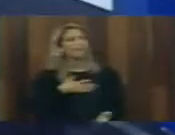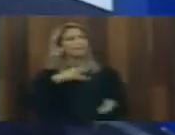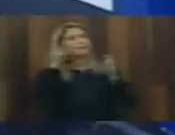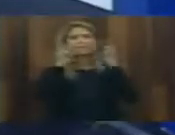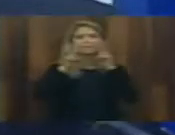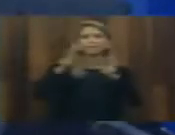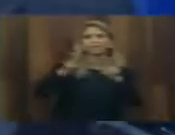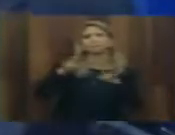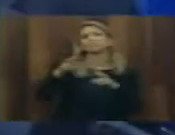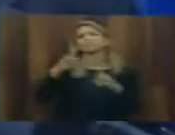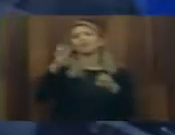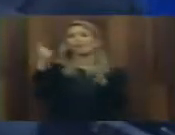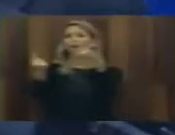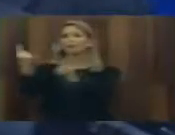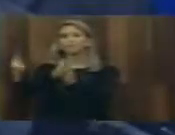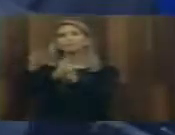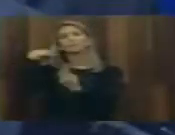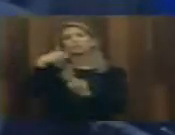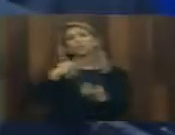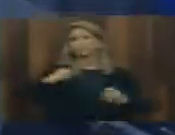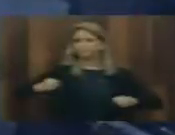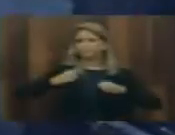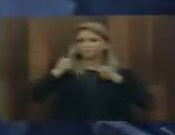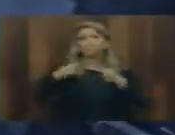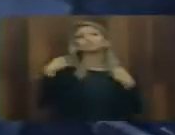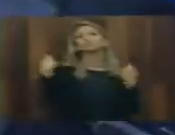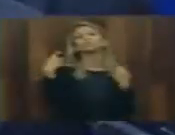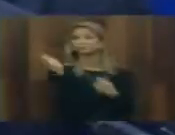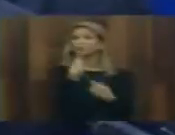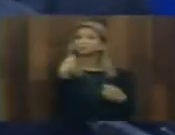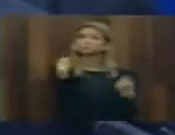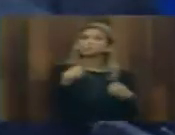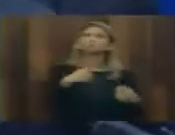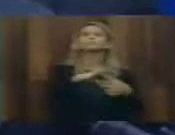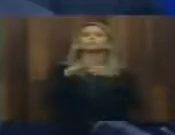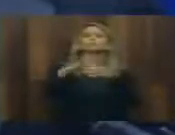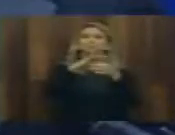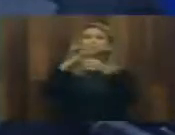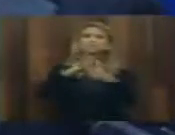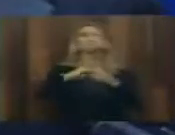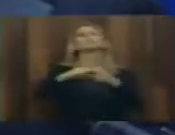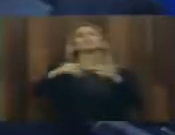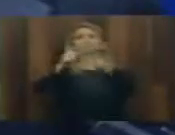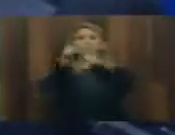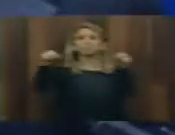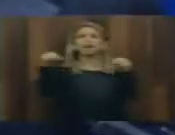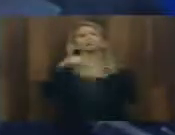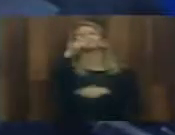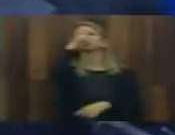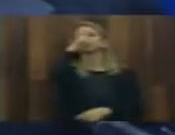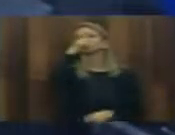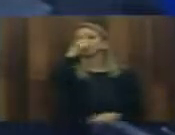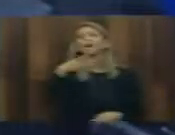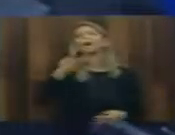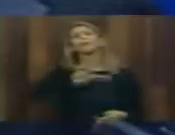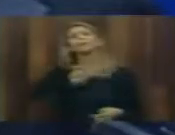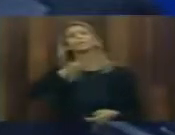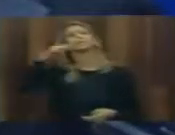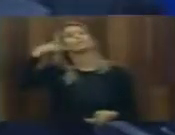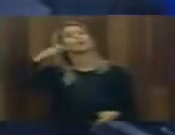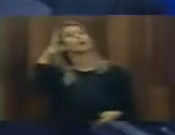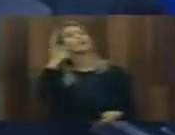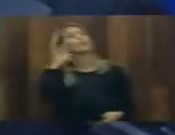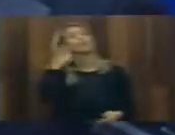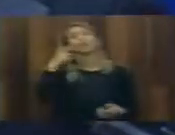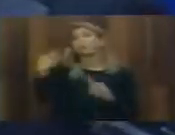somos fortes. Vamos pegar essa causa daquele hospital. Rafael, você luta tanto também, eu sei a sua vontade. E